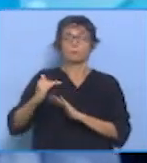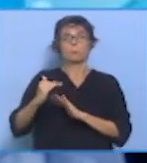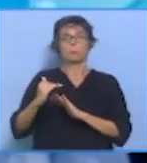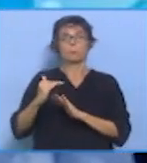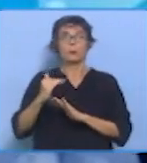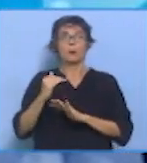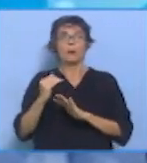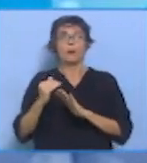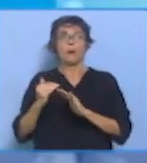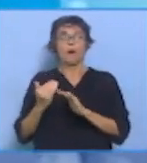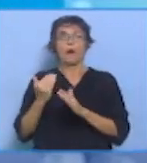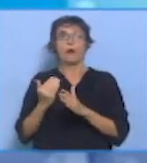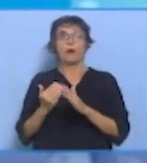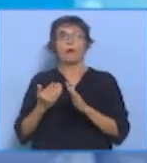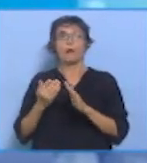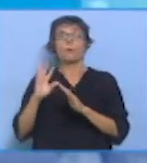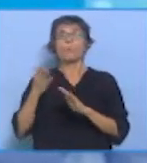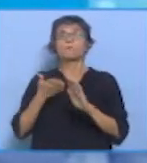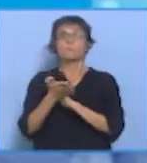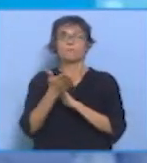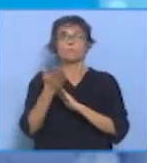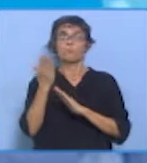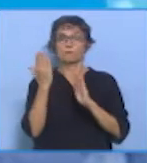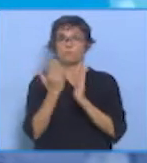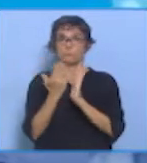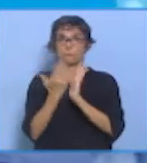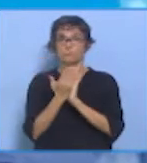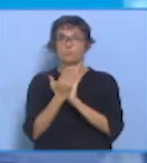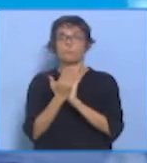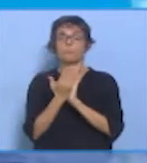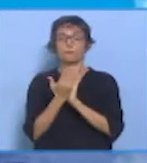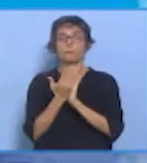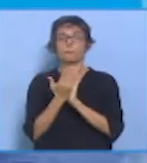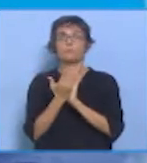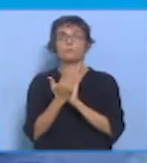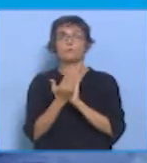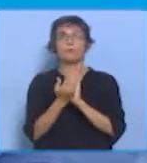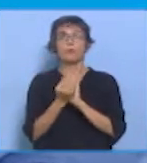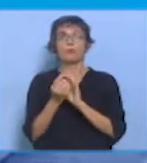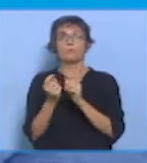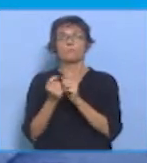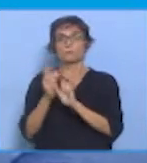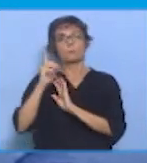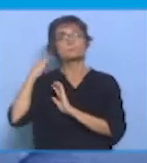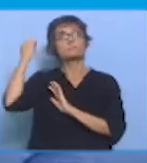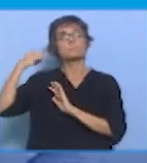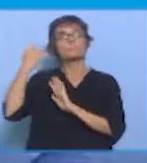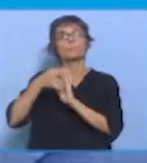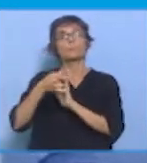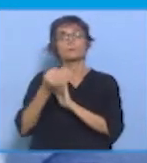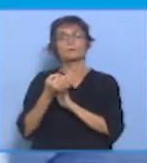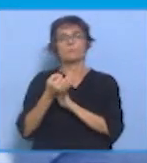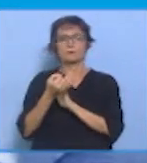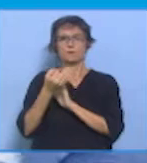Londres, ele teve uma educação muito centrada na Bíblia, o que lhe deu